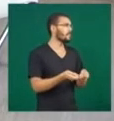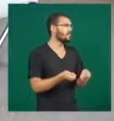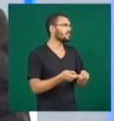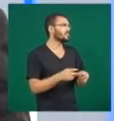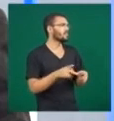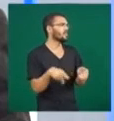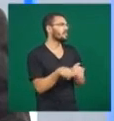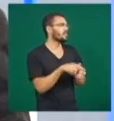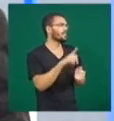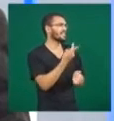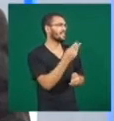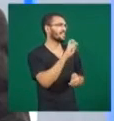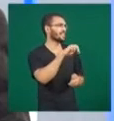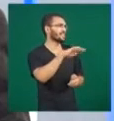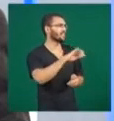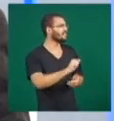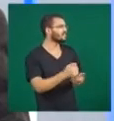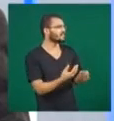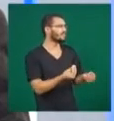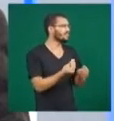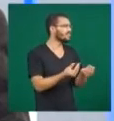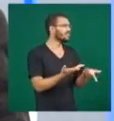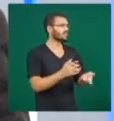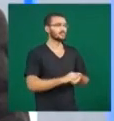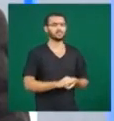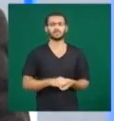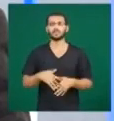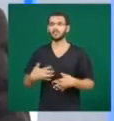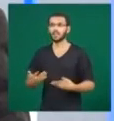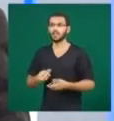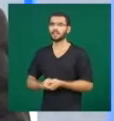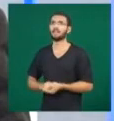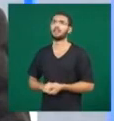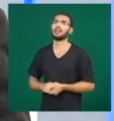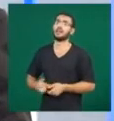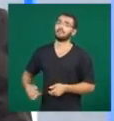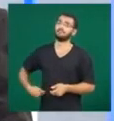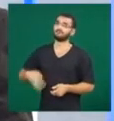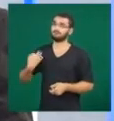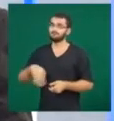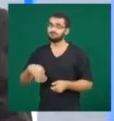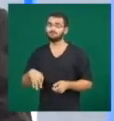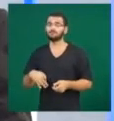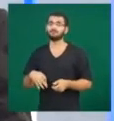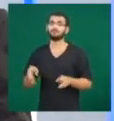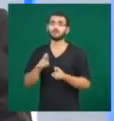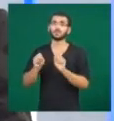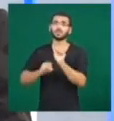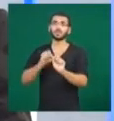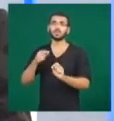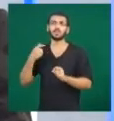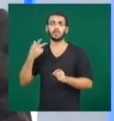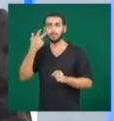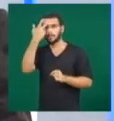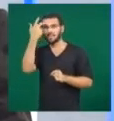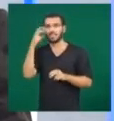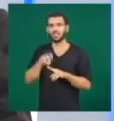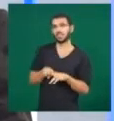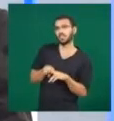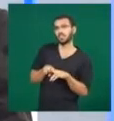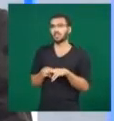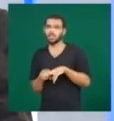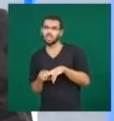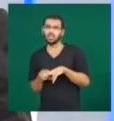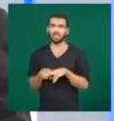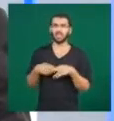sim. A dor lombar, ela está muito relacionada a posturas incorretas que nós adotamos